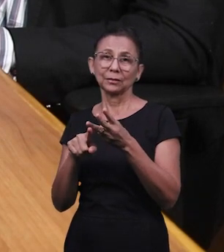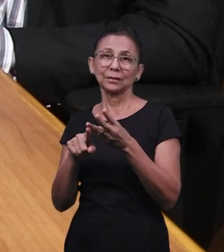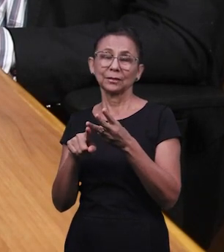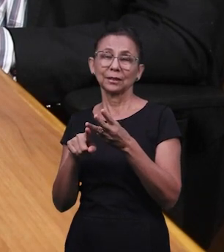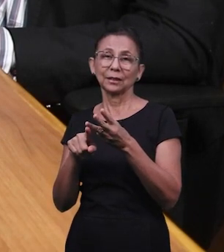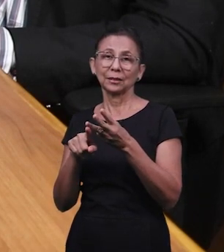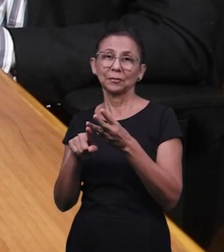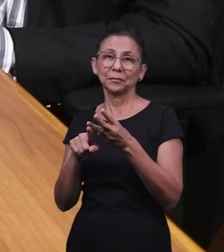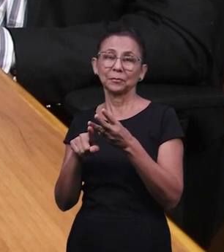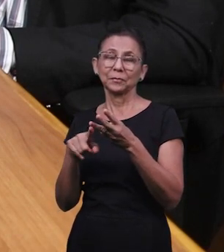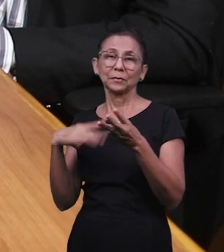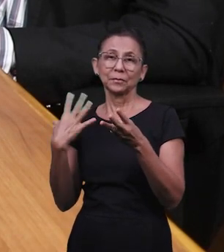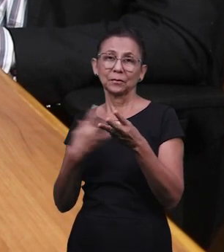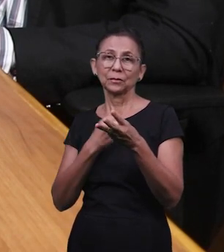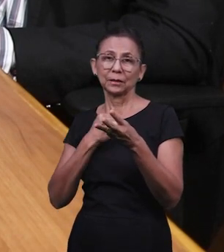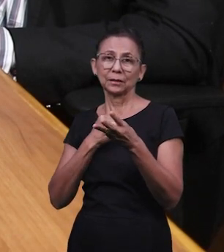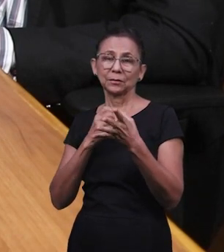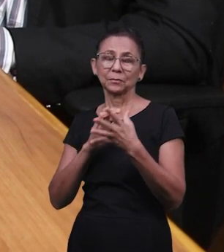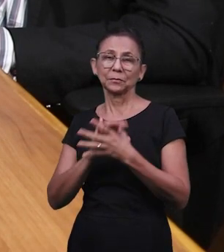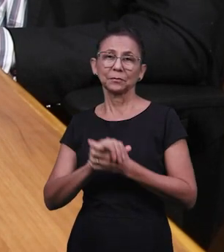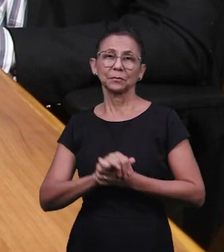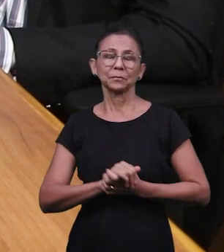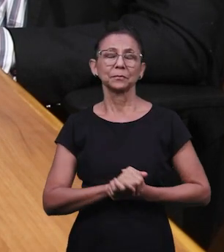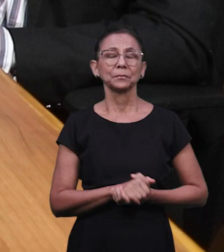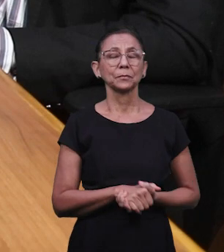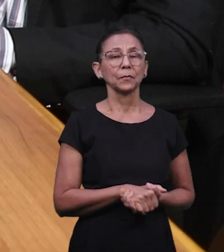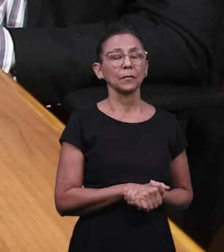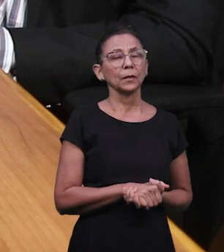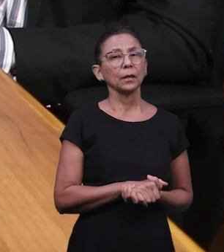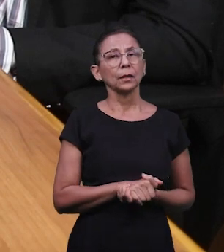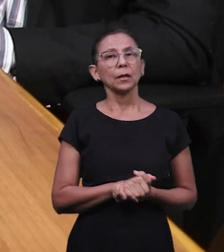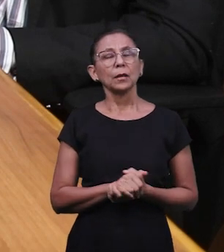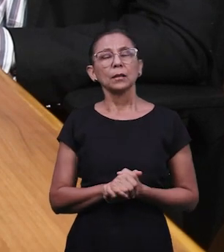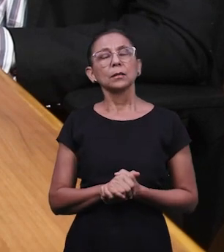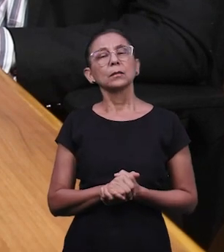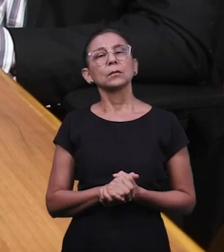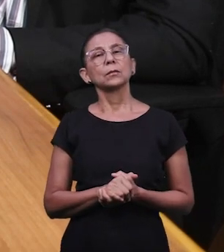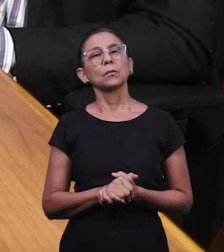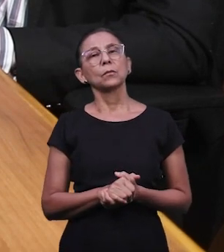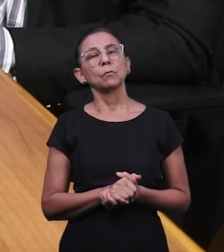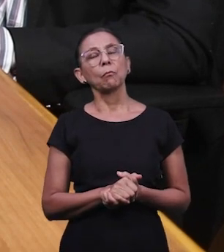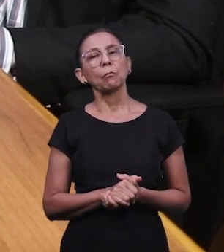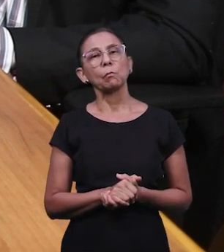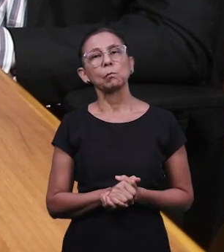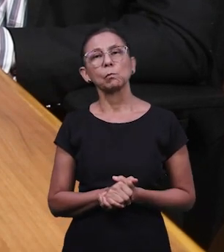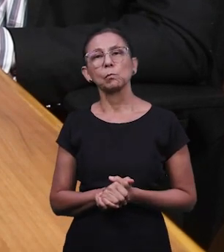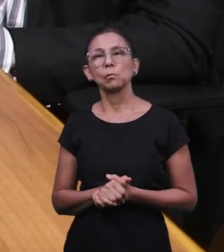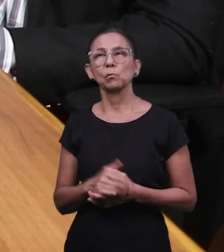Porque em determinado momento ela se desviou do projeto de Deus.